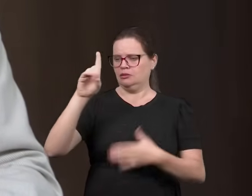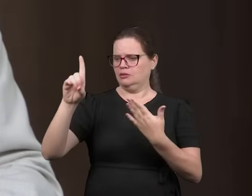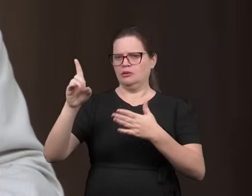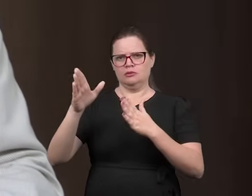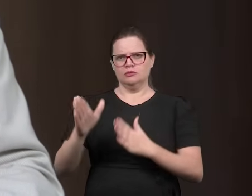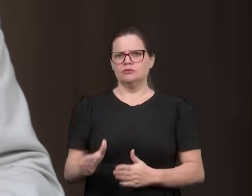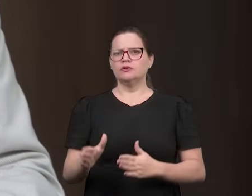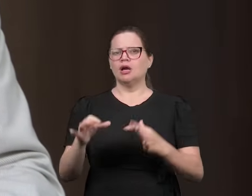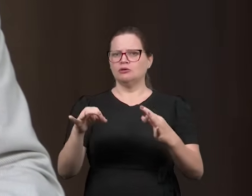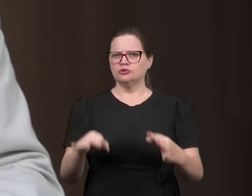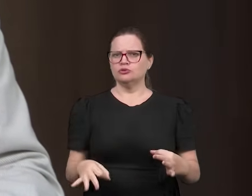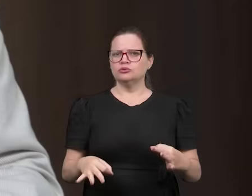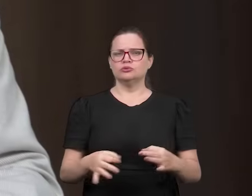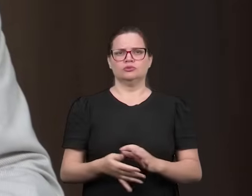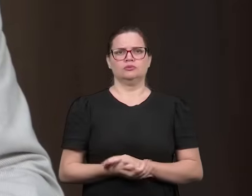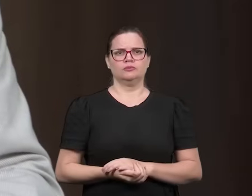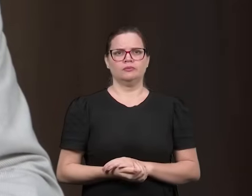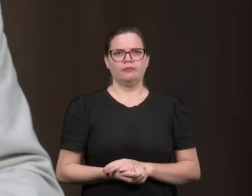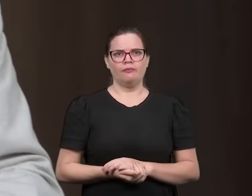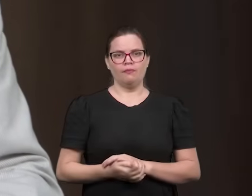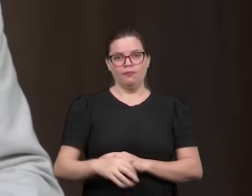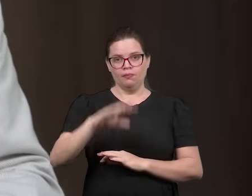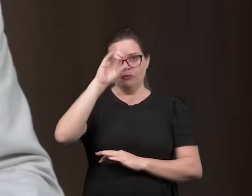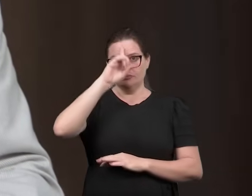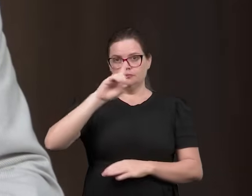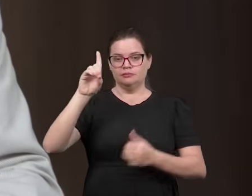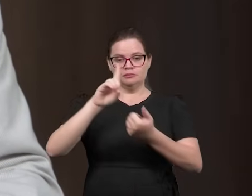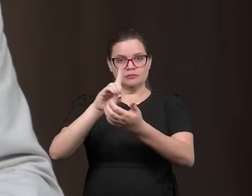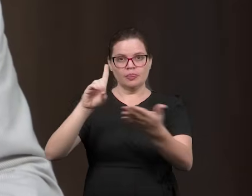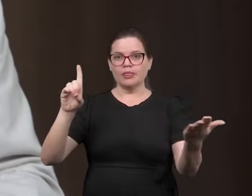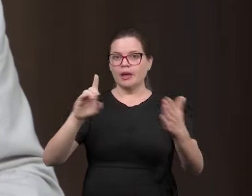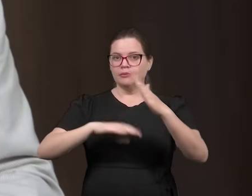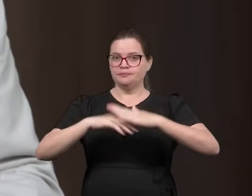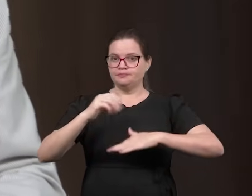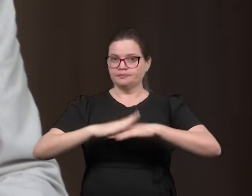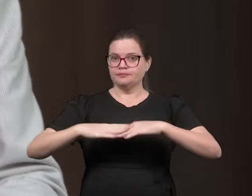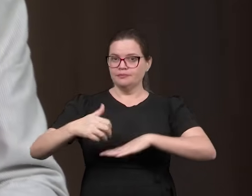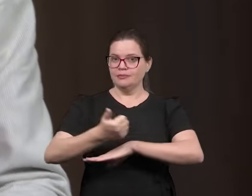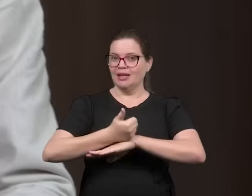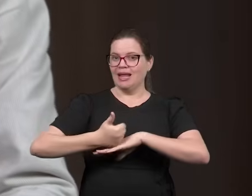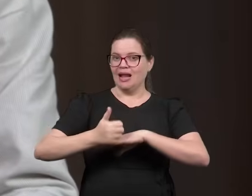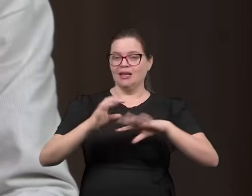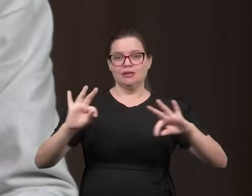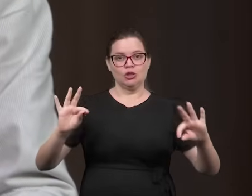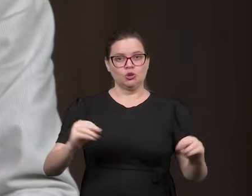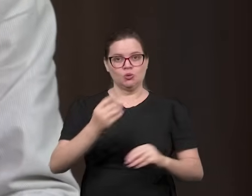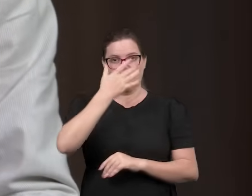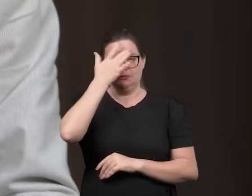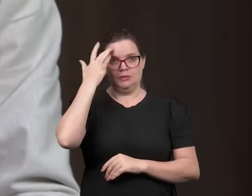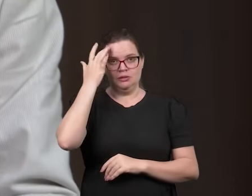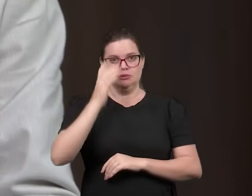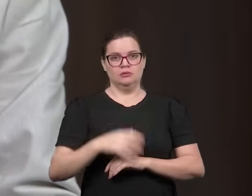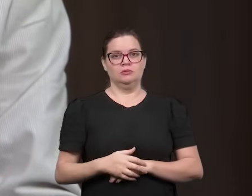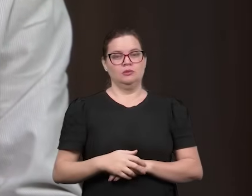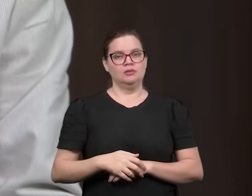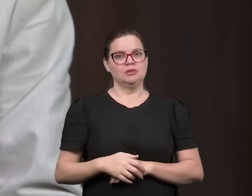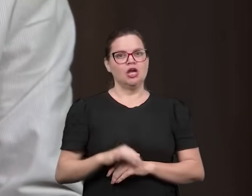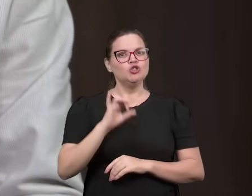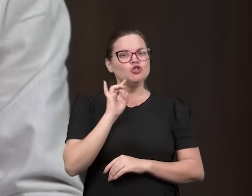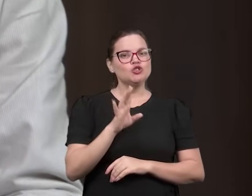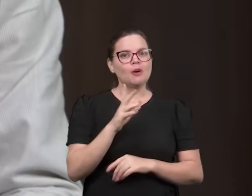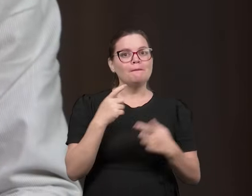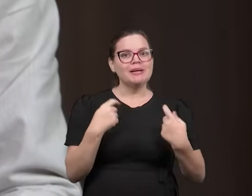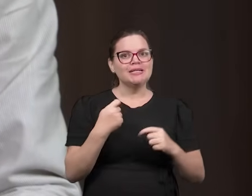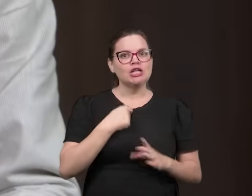Também. O Senhor dá talento a todos. A questão é você identificar e achar. Às